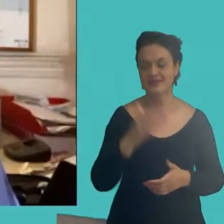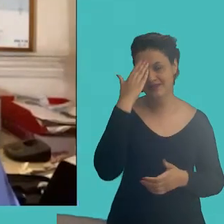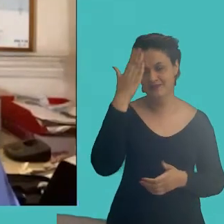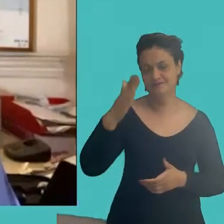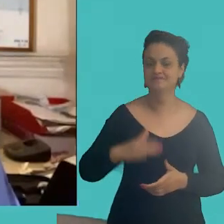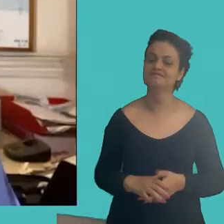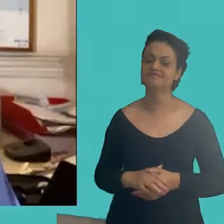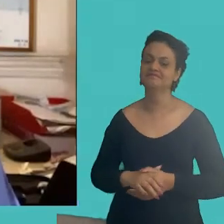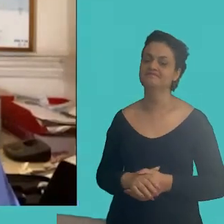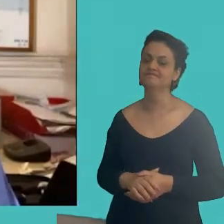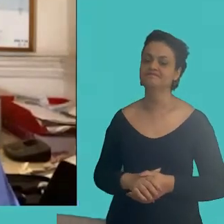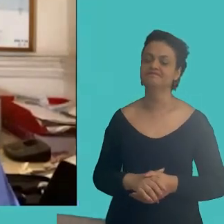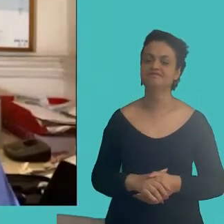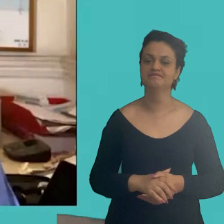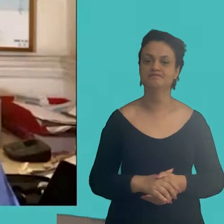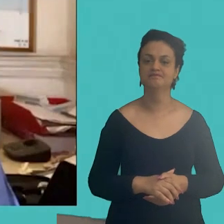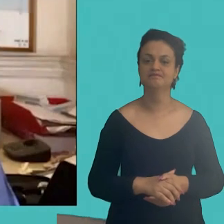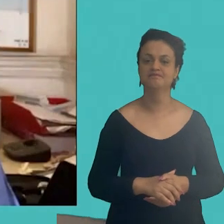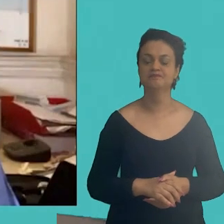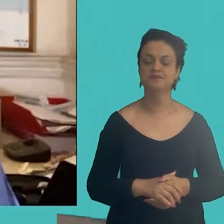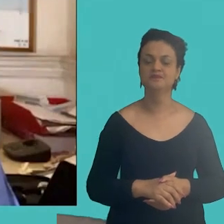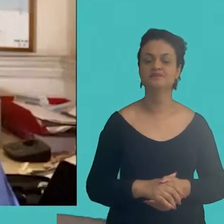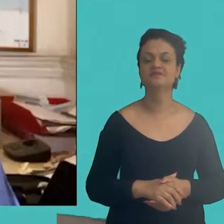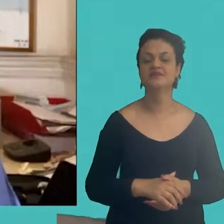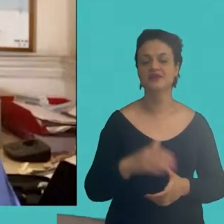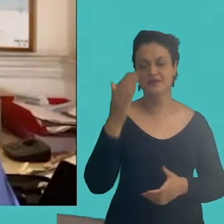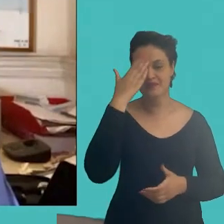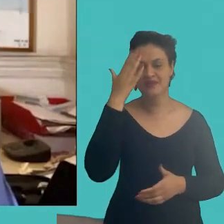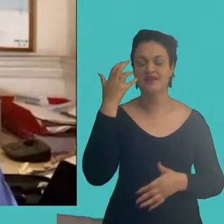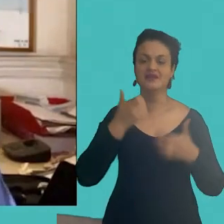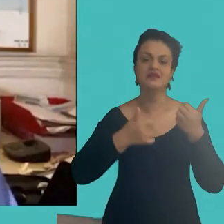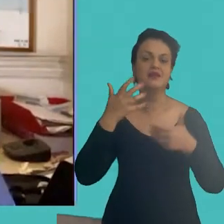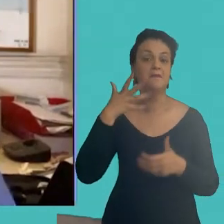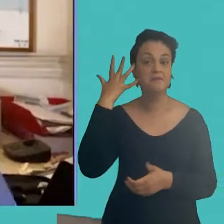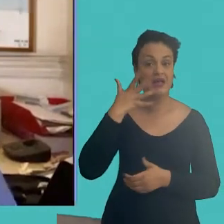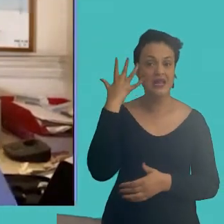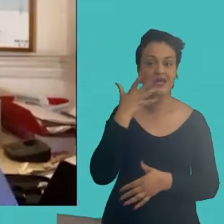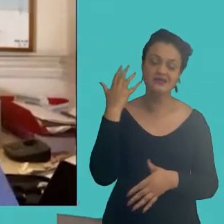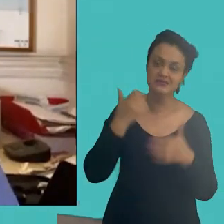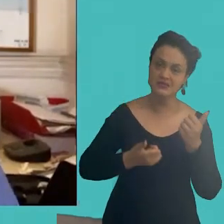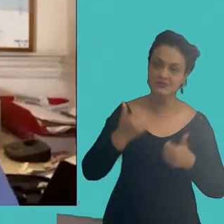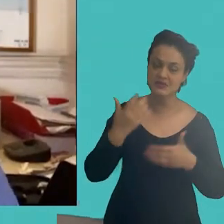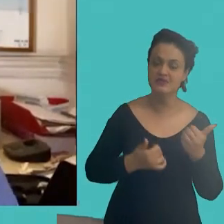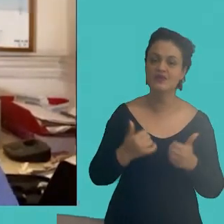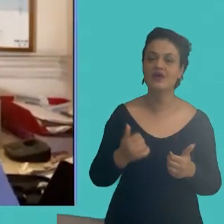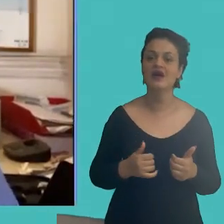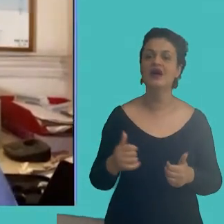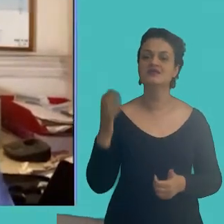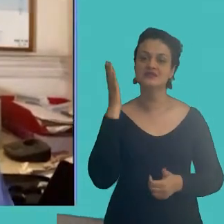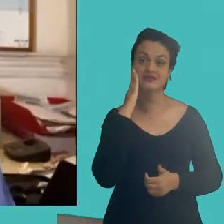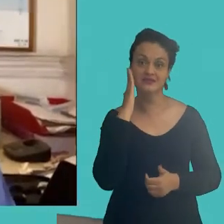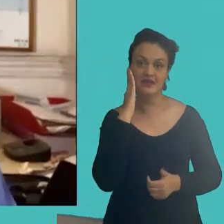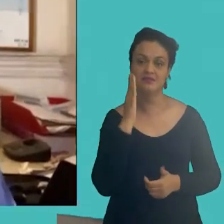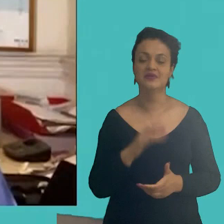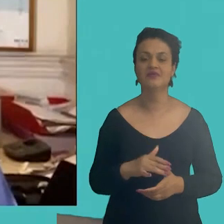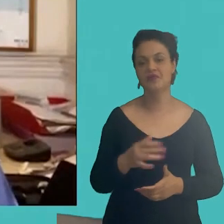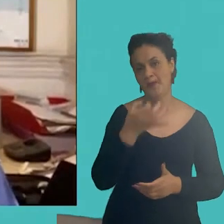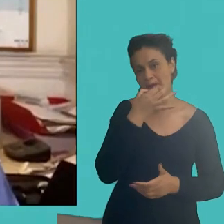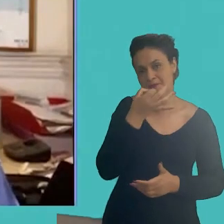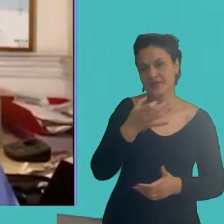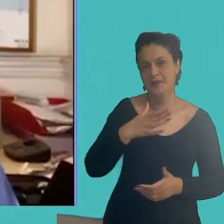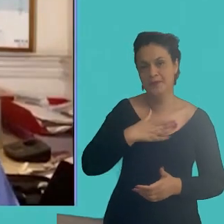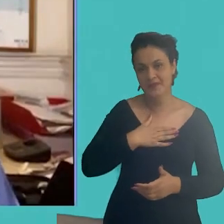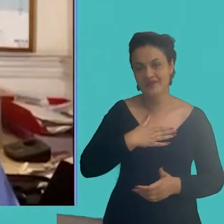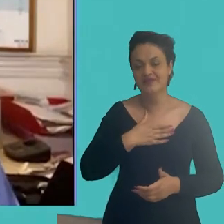Muito obrigada, William, pela excelente palestra. Todos sabem, o William sabe o que eu penso a respeito dele mesmo,